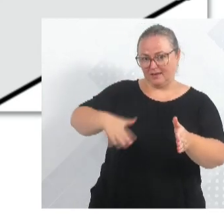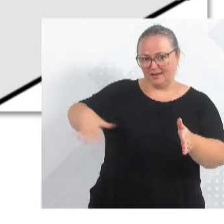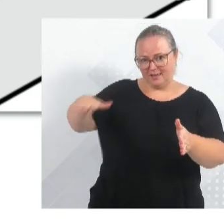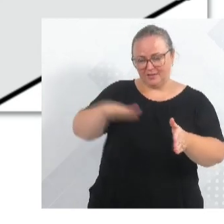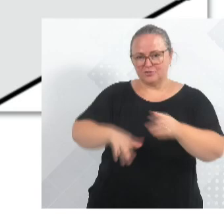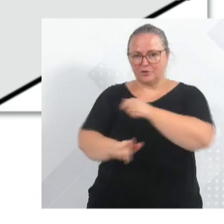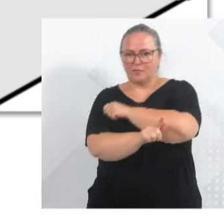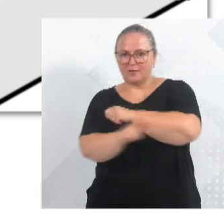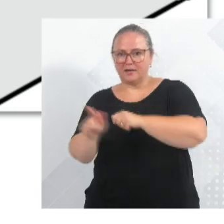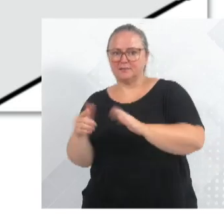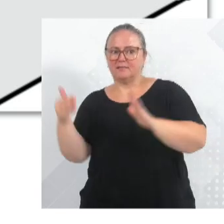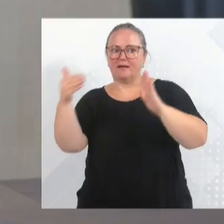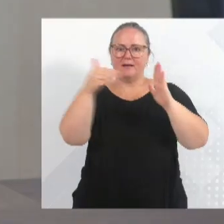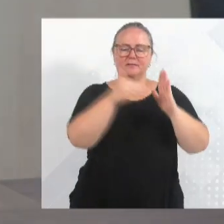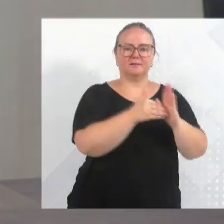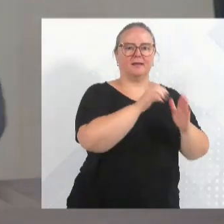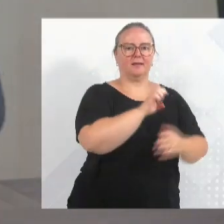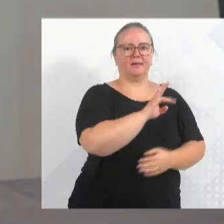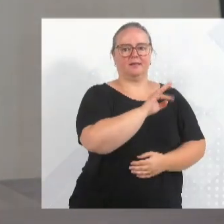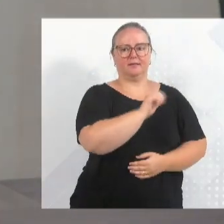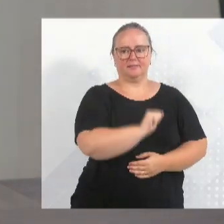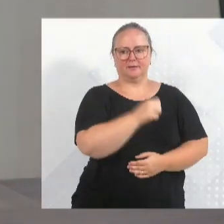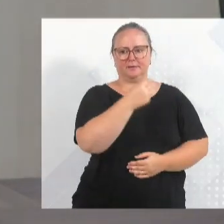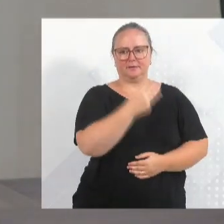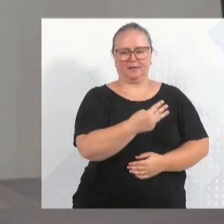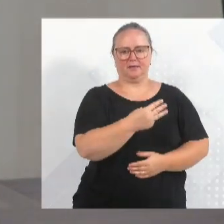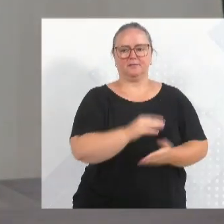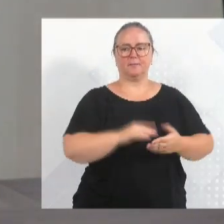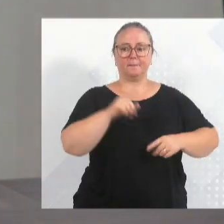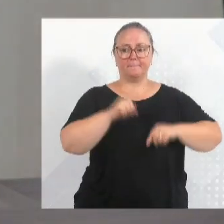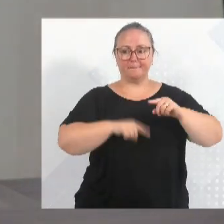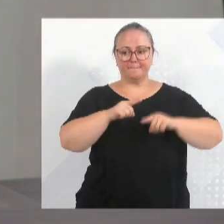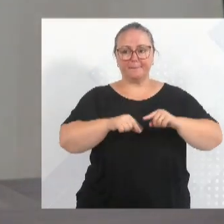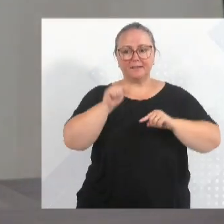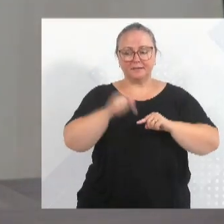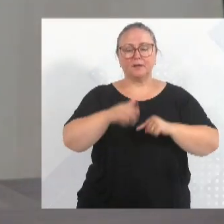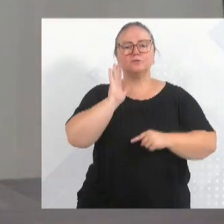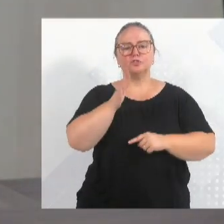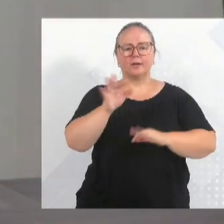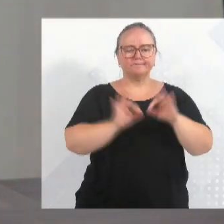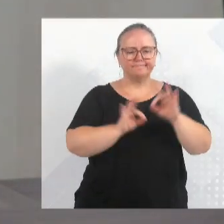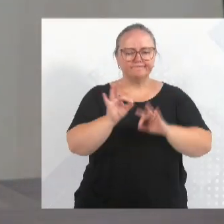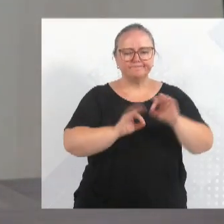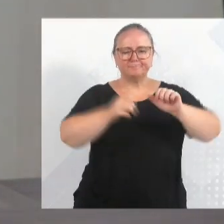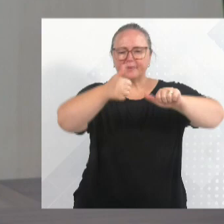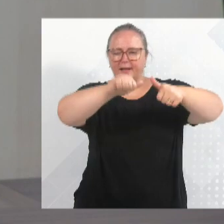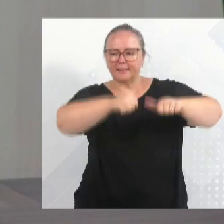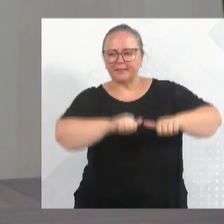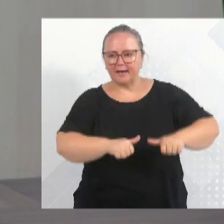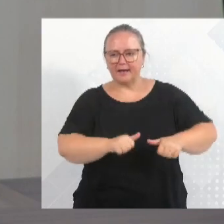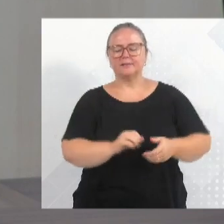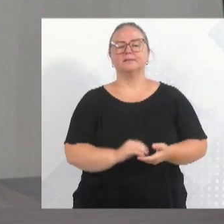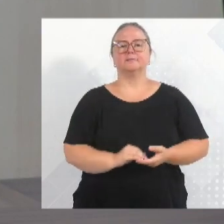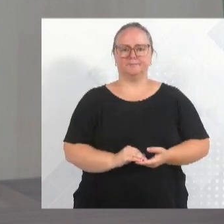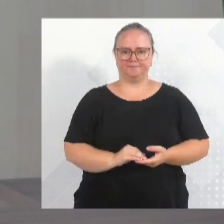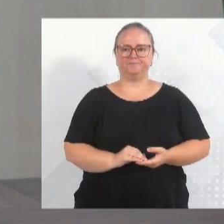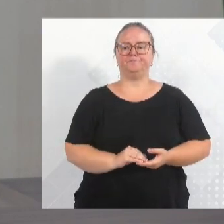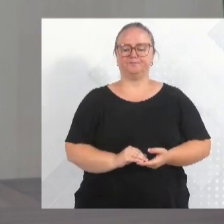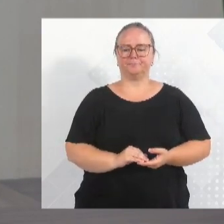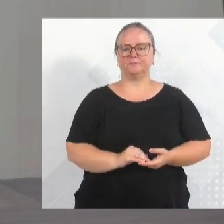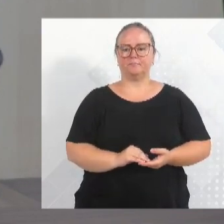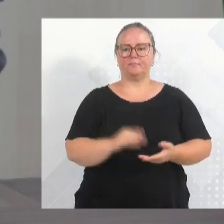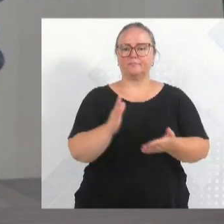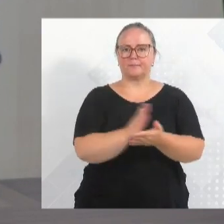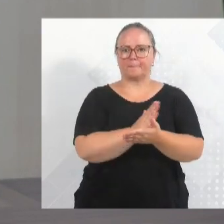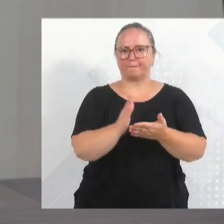Usher até a ETA 3. E esses equipamentos eles já estão em fase de estudo e análise, e algumas, como enrocamento